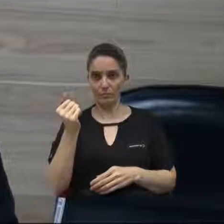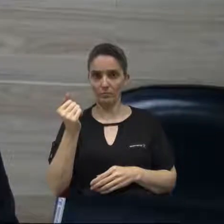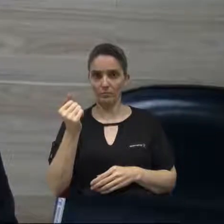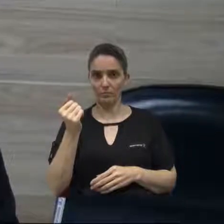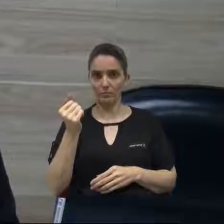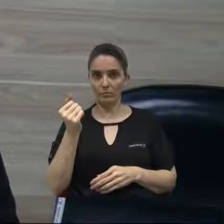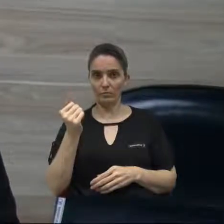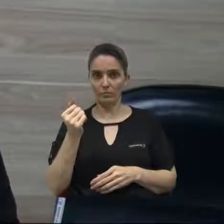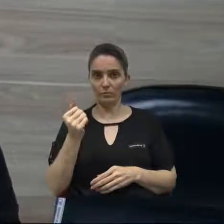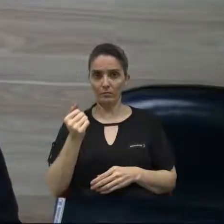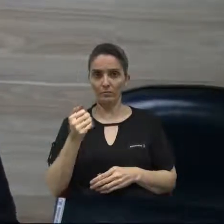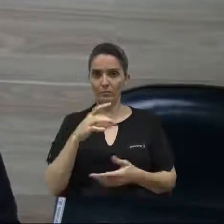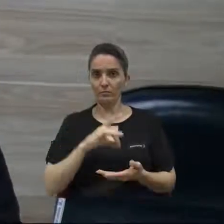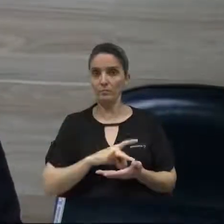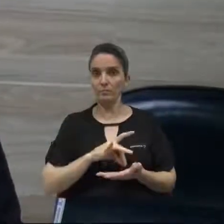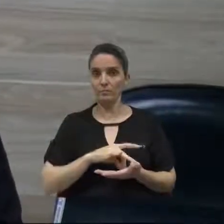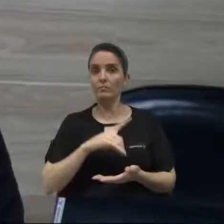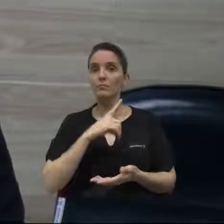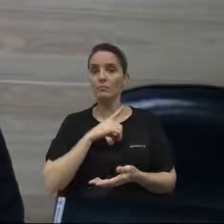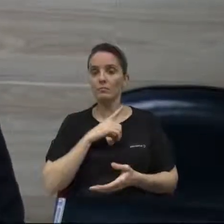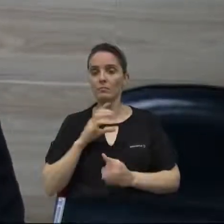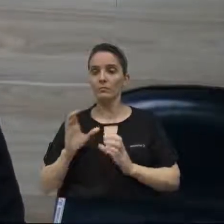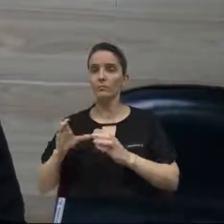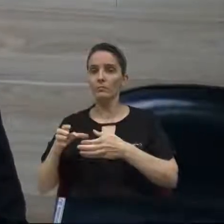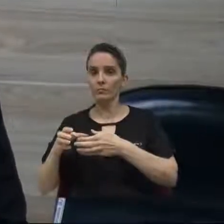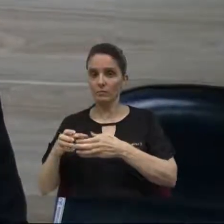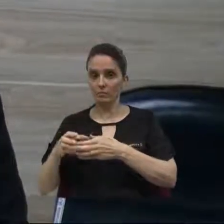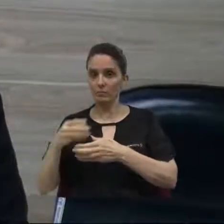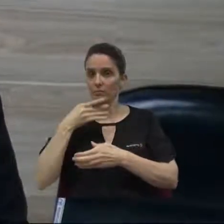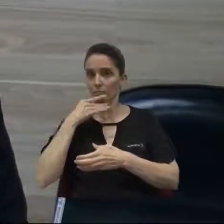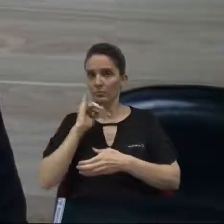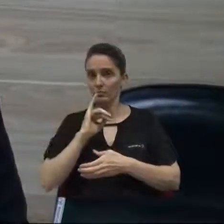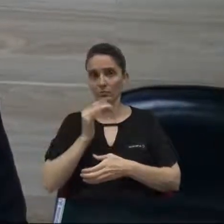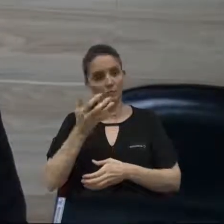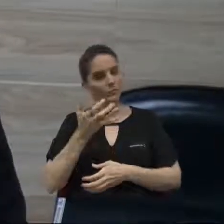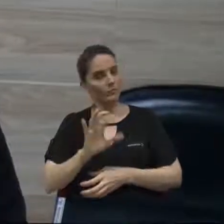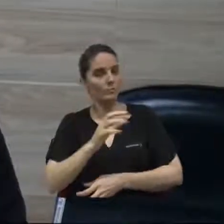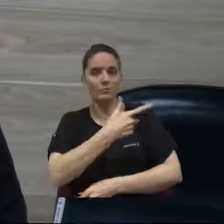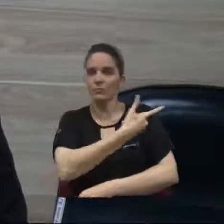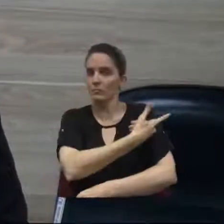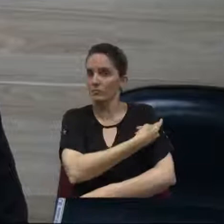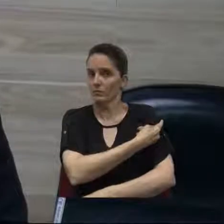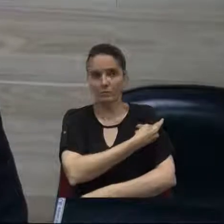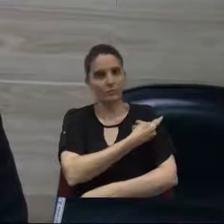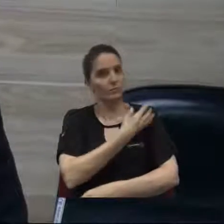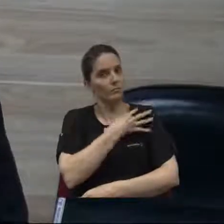realmente há grupos que não querem vacinar seus filhos.